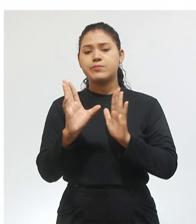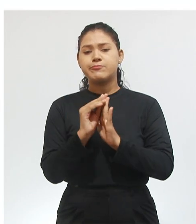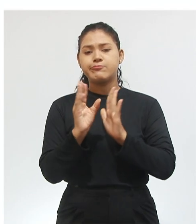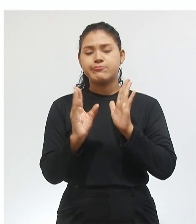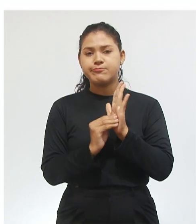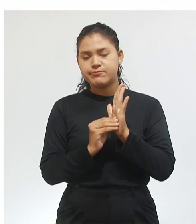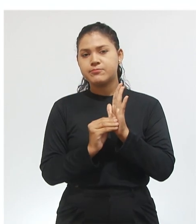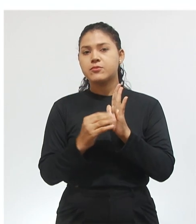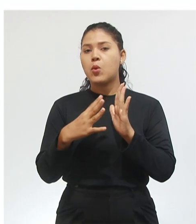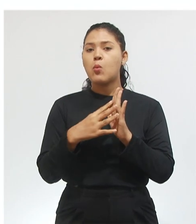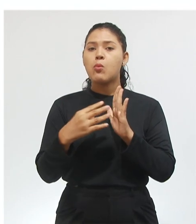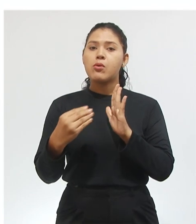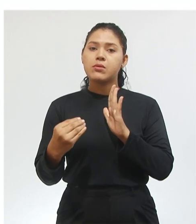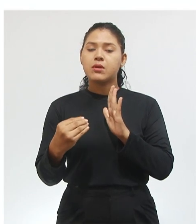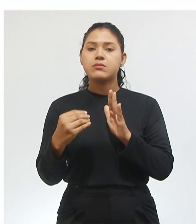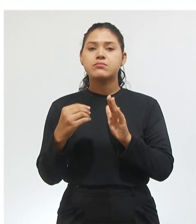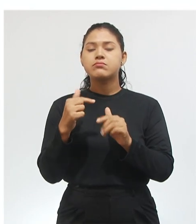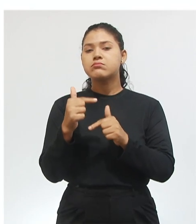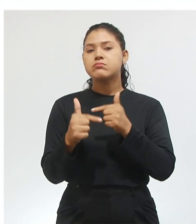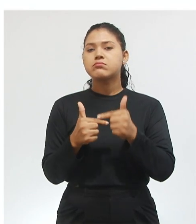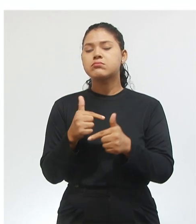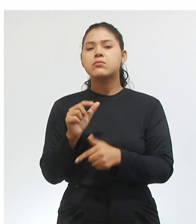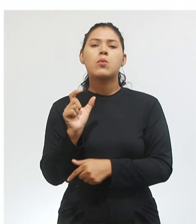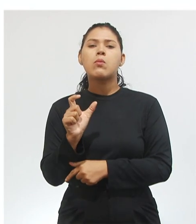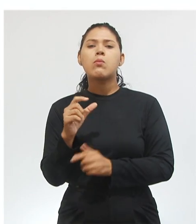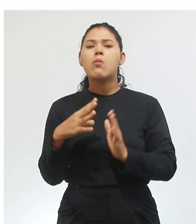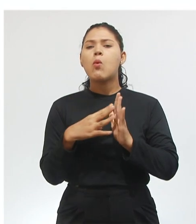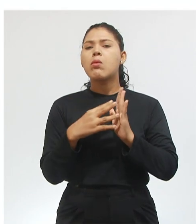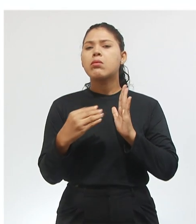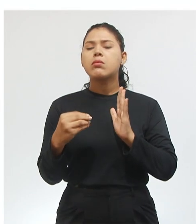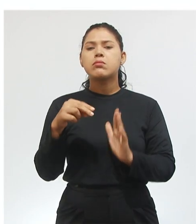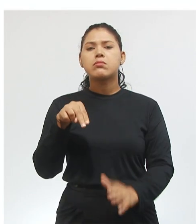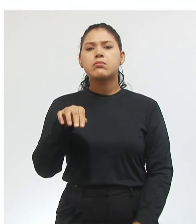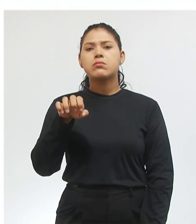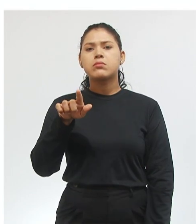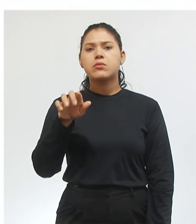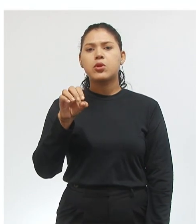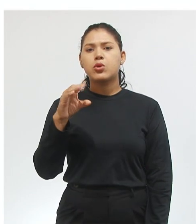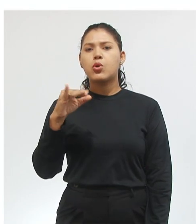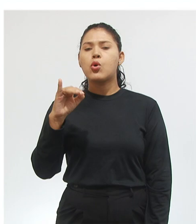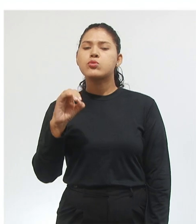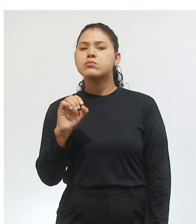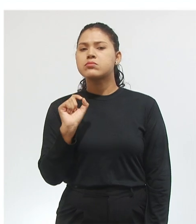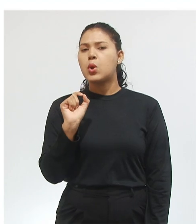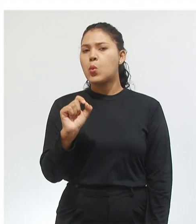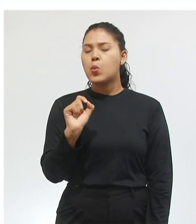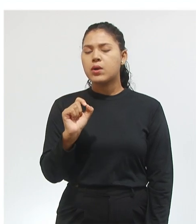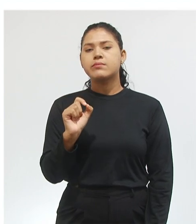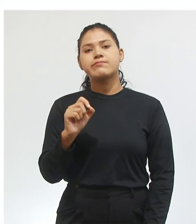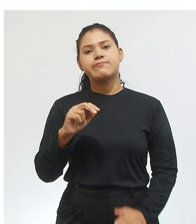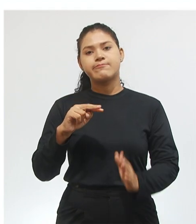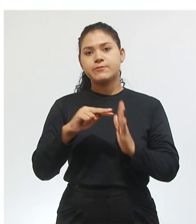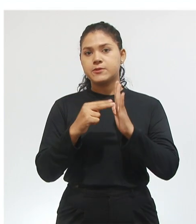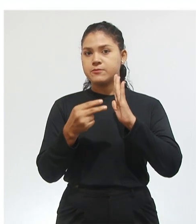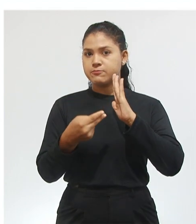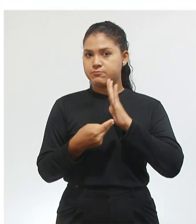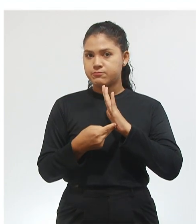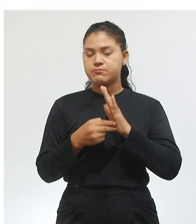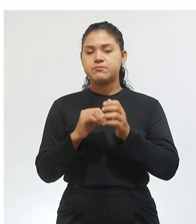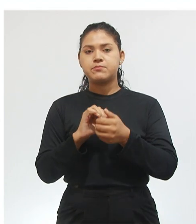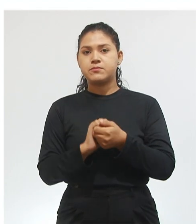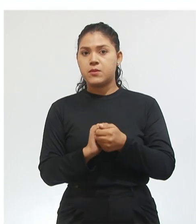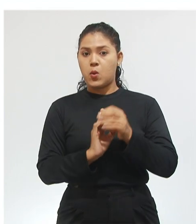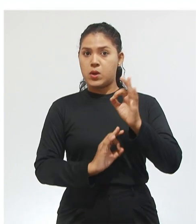modelo de negócio Aliás o que é o modelo de negócio modelo de negócio ele descreve como uma